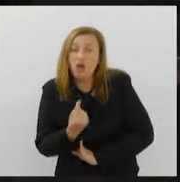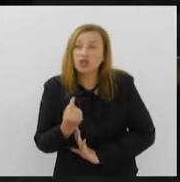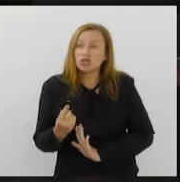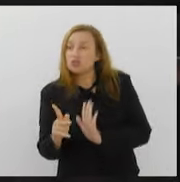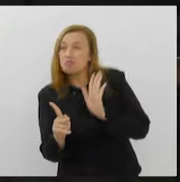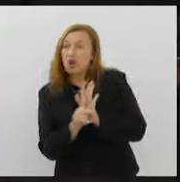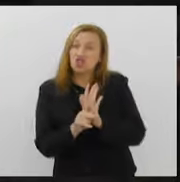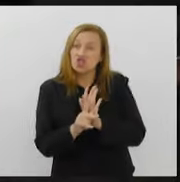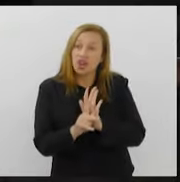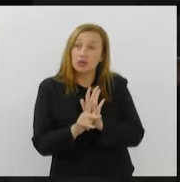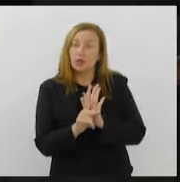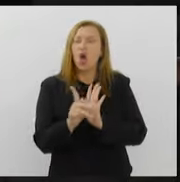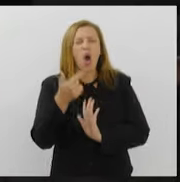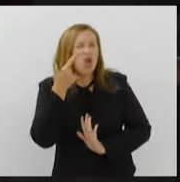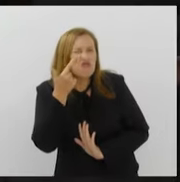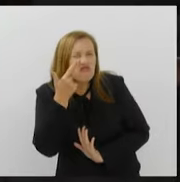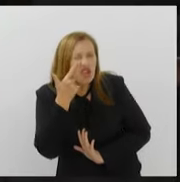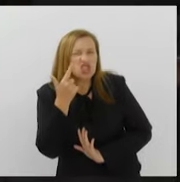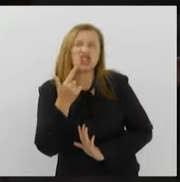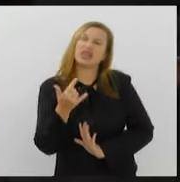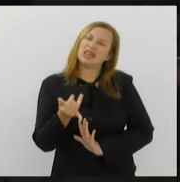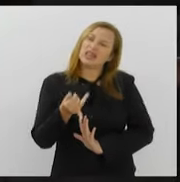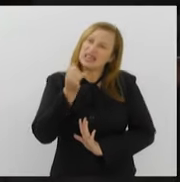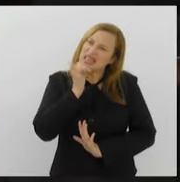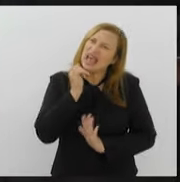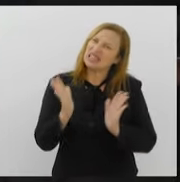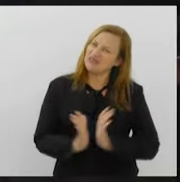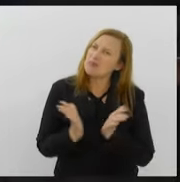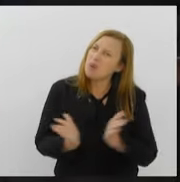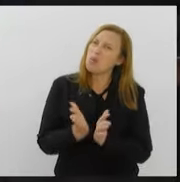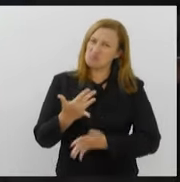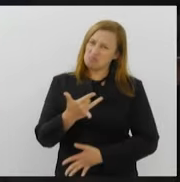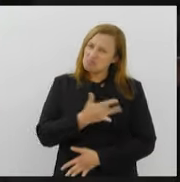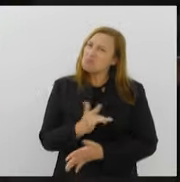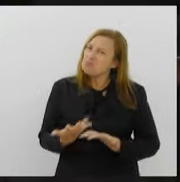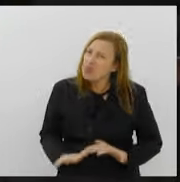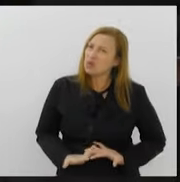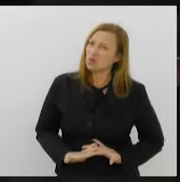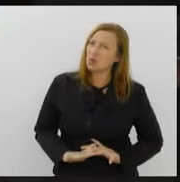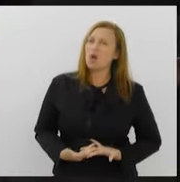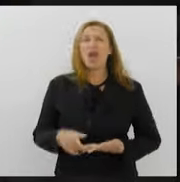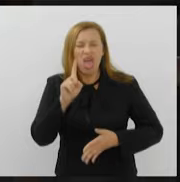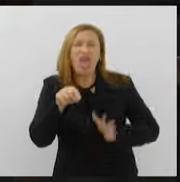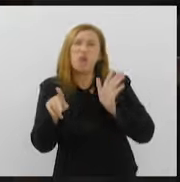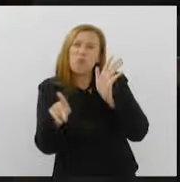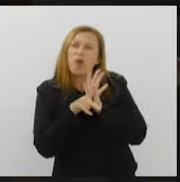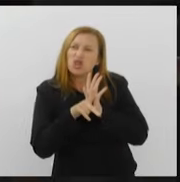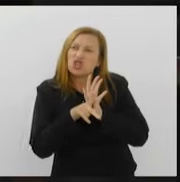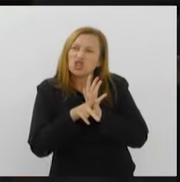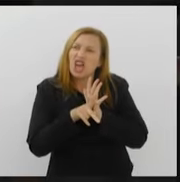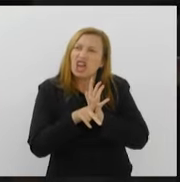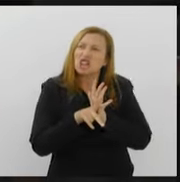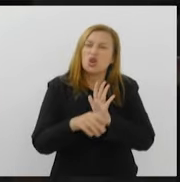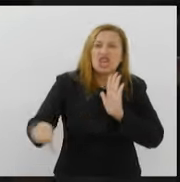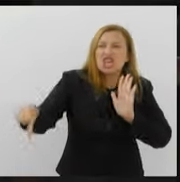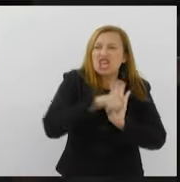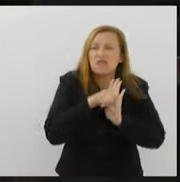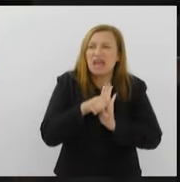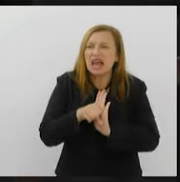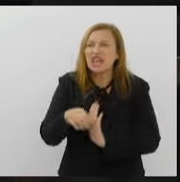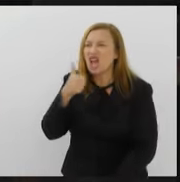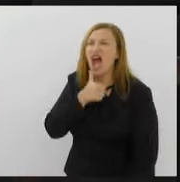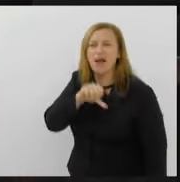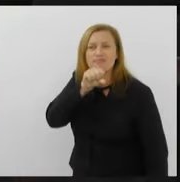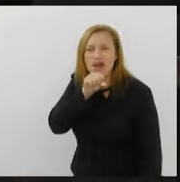projeto simplesmente... Olha só que narrativa pobre, me perdoem. É um projeto que criminaliza a mãe